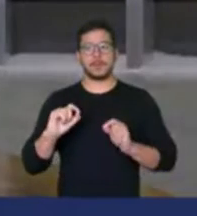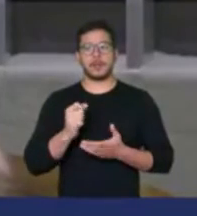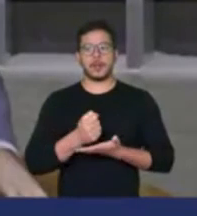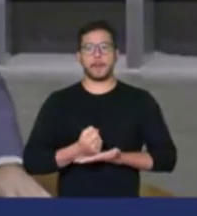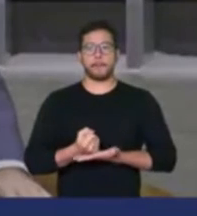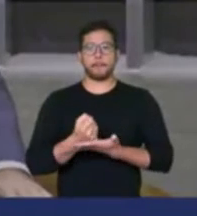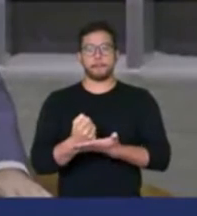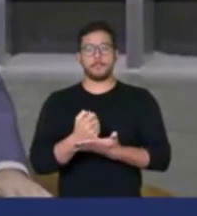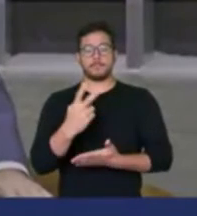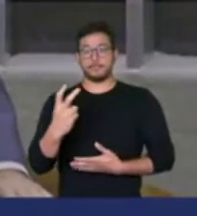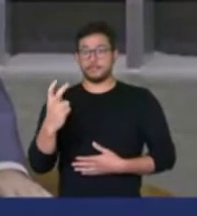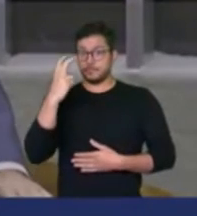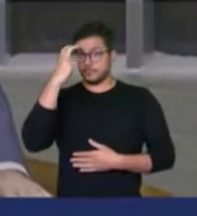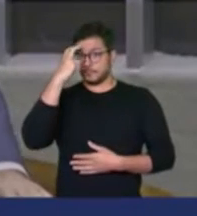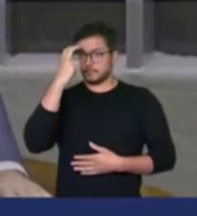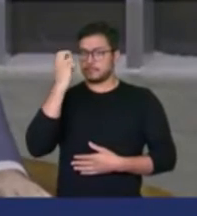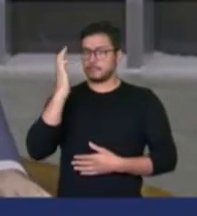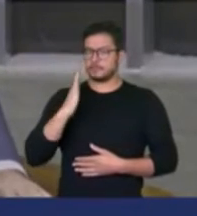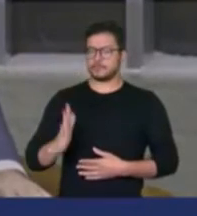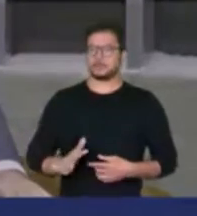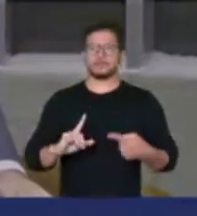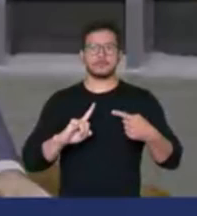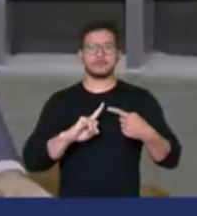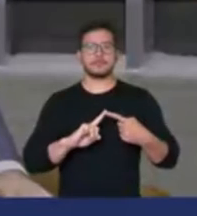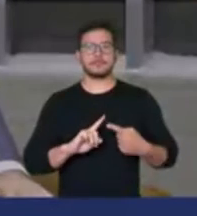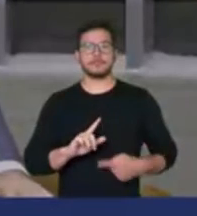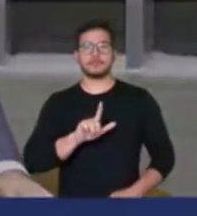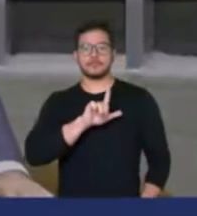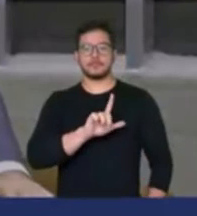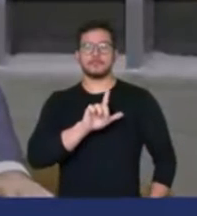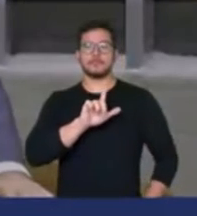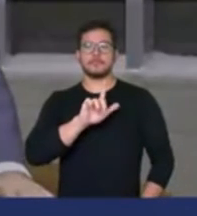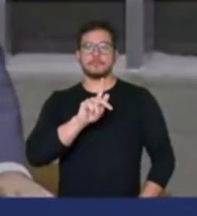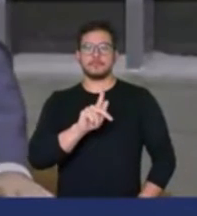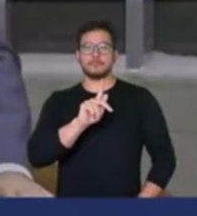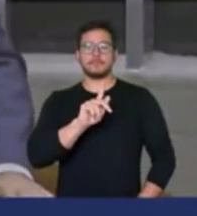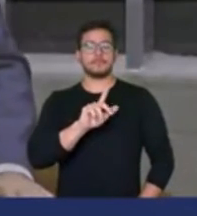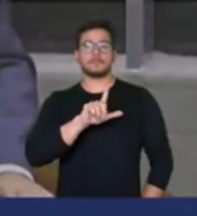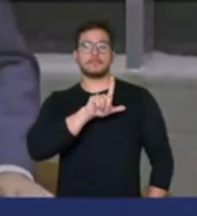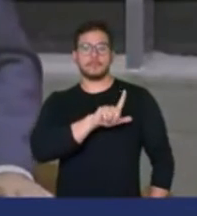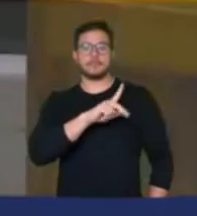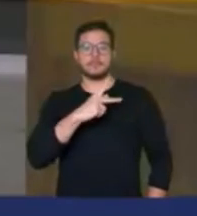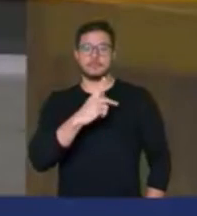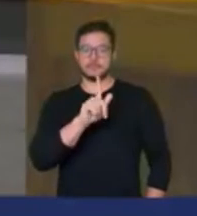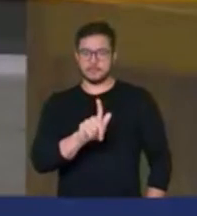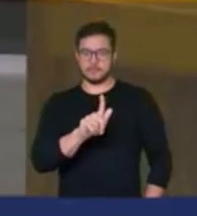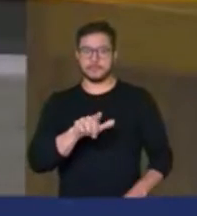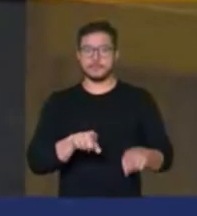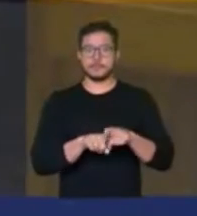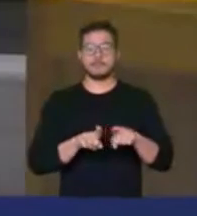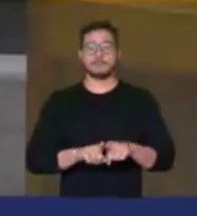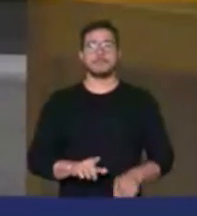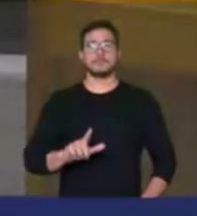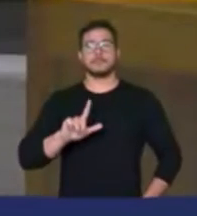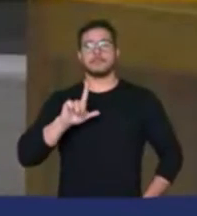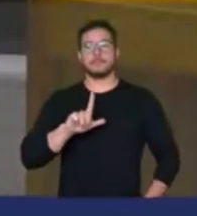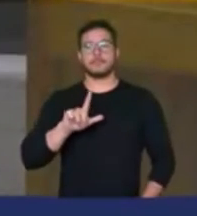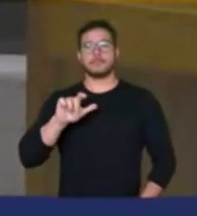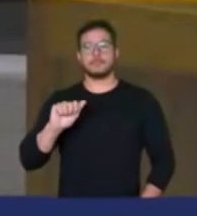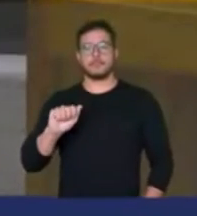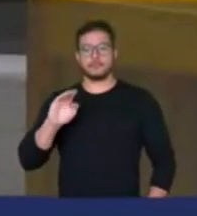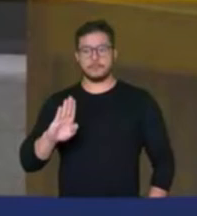Brasil, que são a chamada Lei Paulo Gustavo e Lei Aldir Blanc, que visam